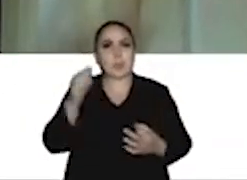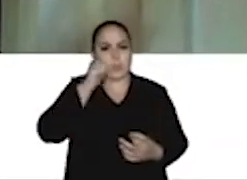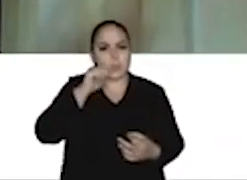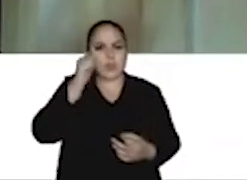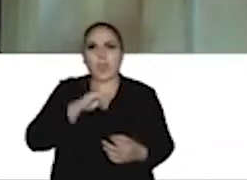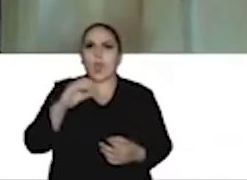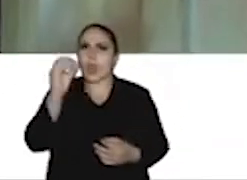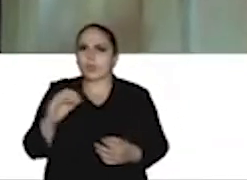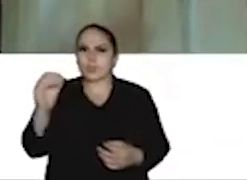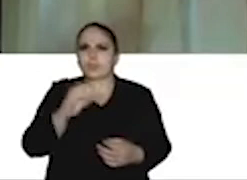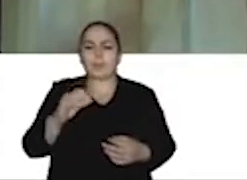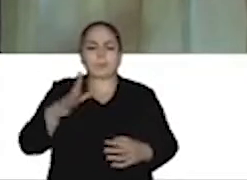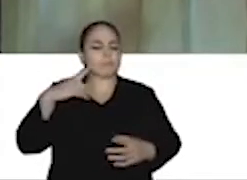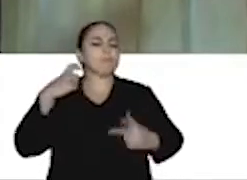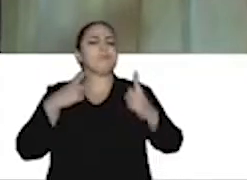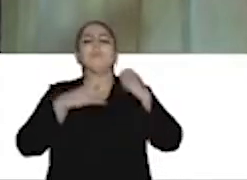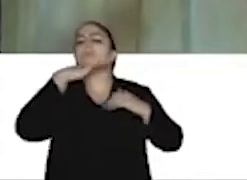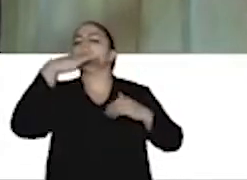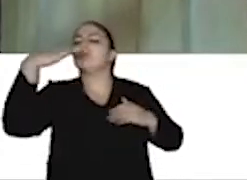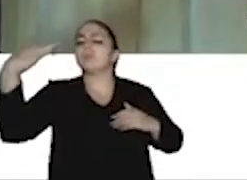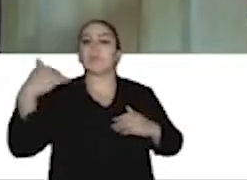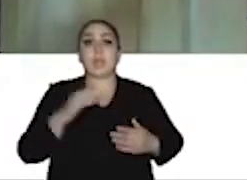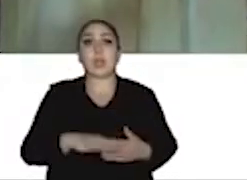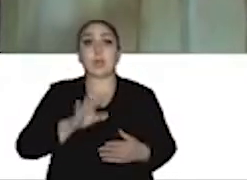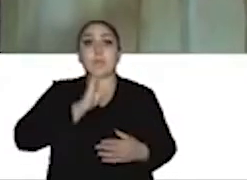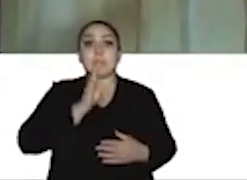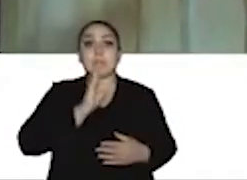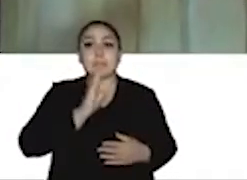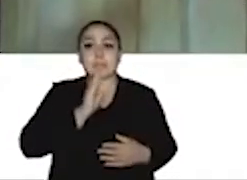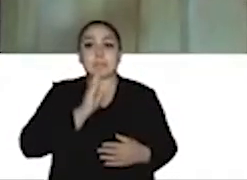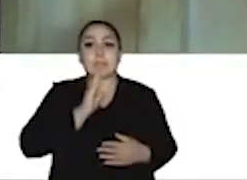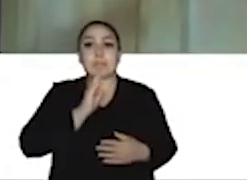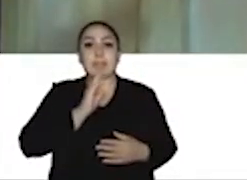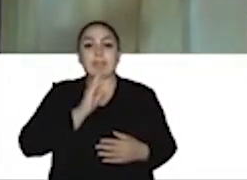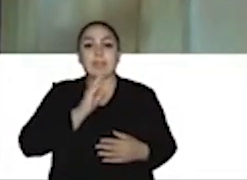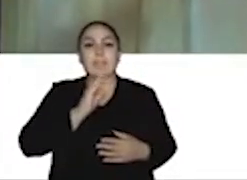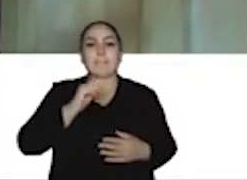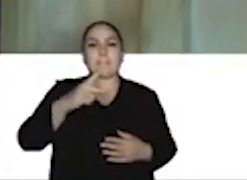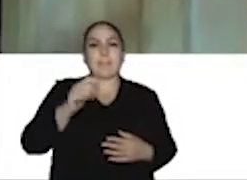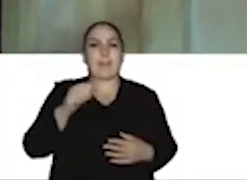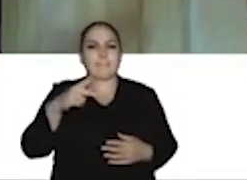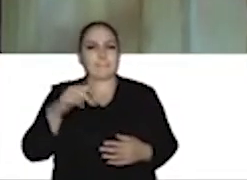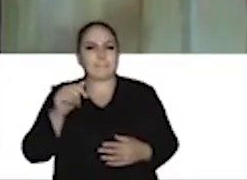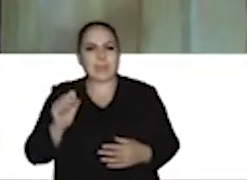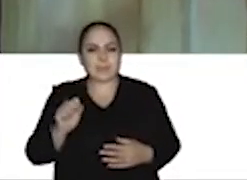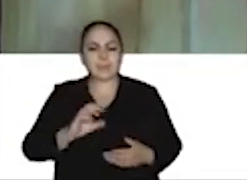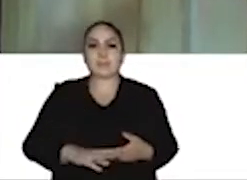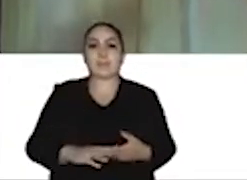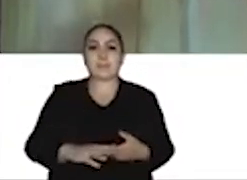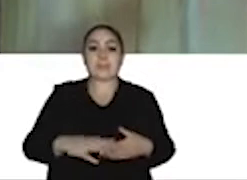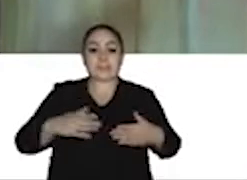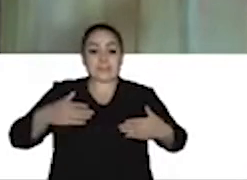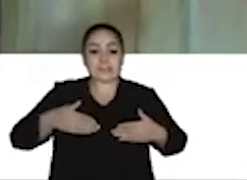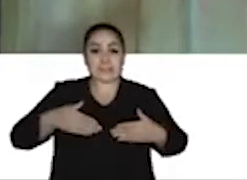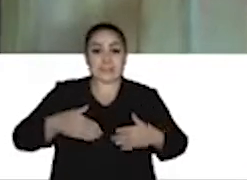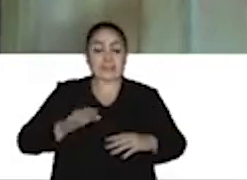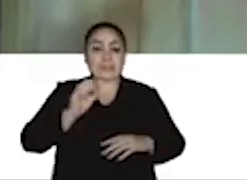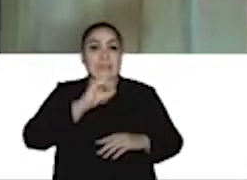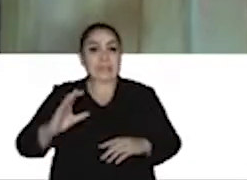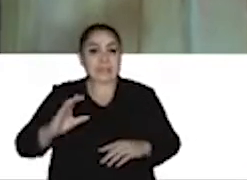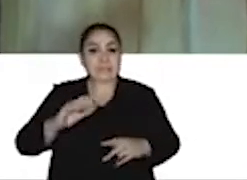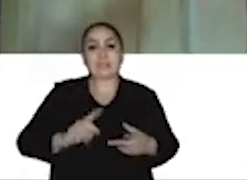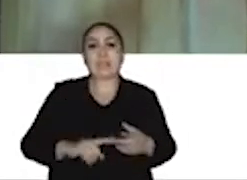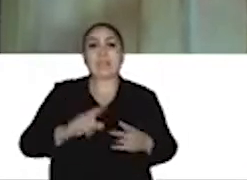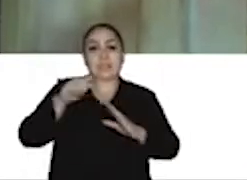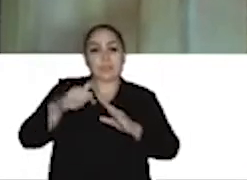mulher divina, maravilhosa, perfumada. Ela que é conhecida como a veludada dos pampas, ela que é de naturalidade russa, naturalizada Santa Catarina